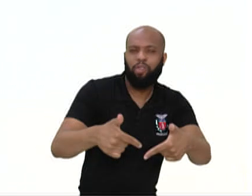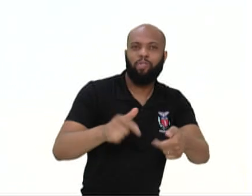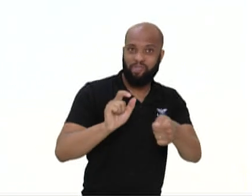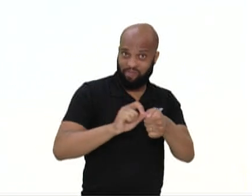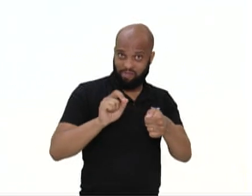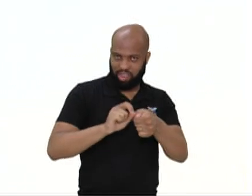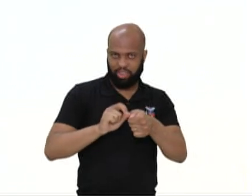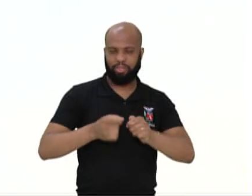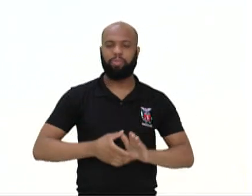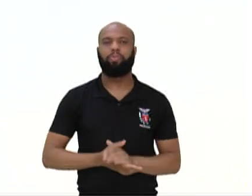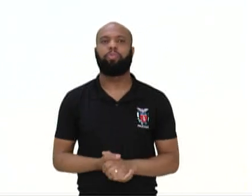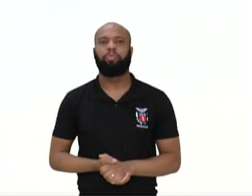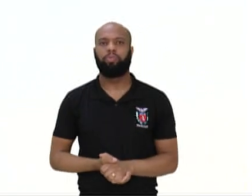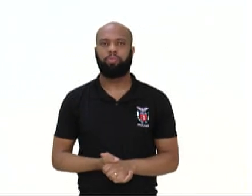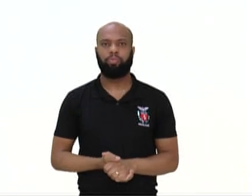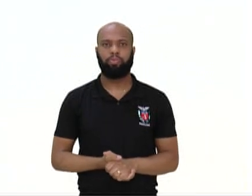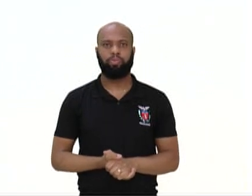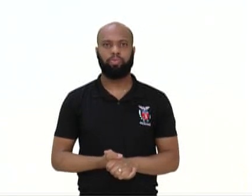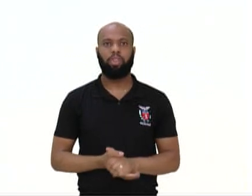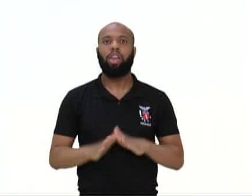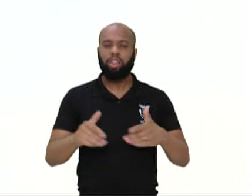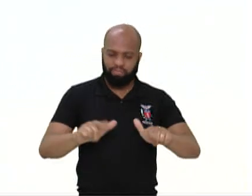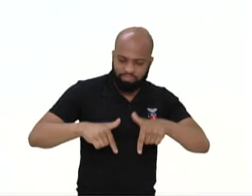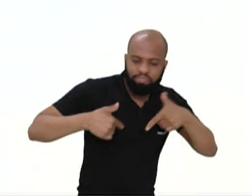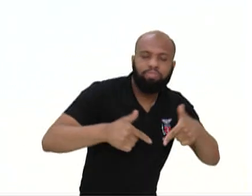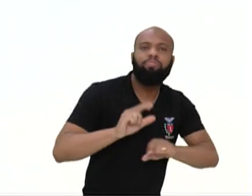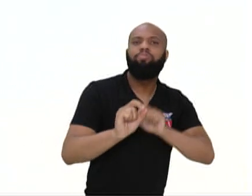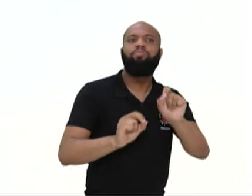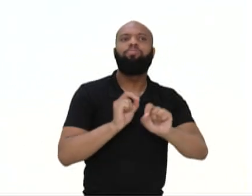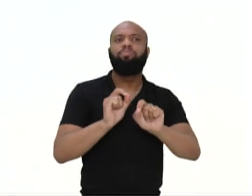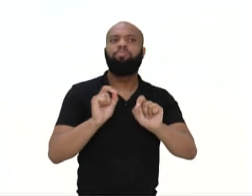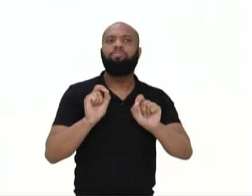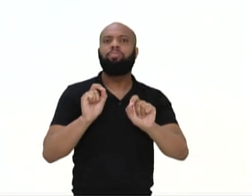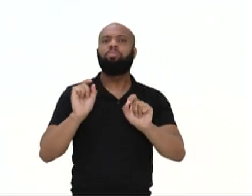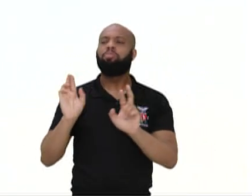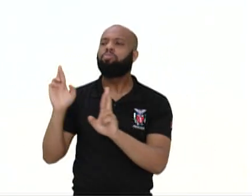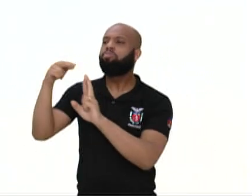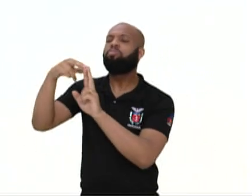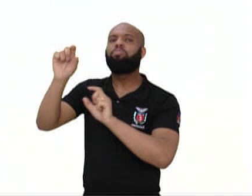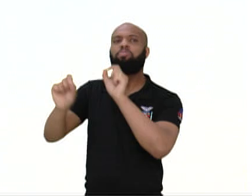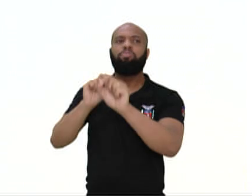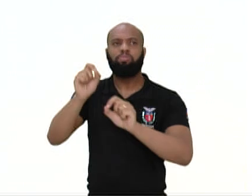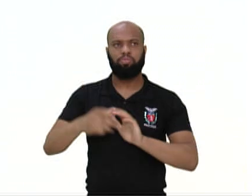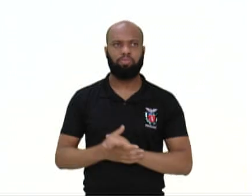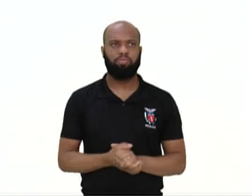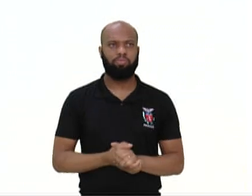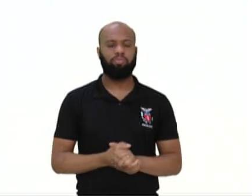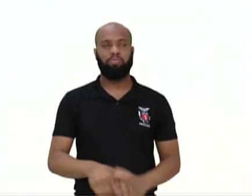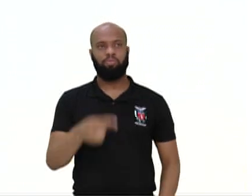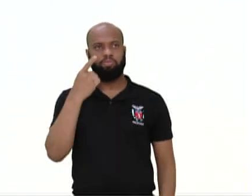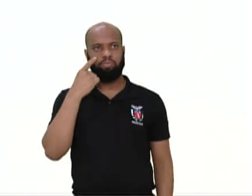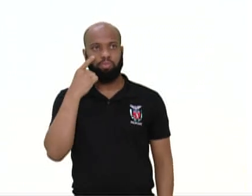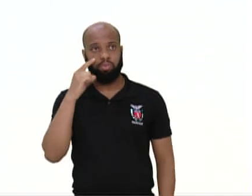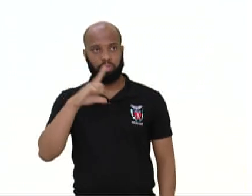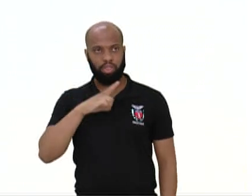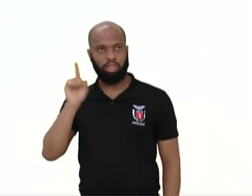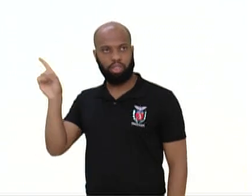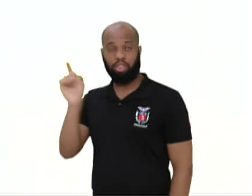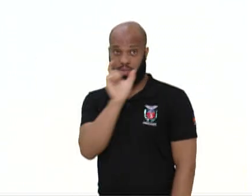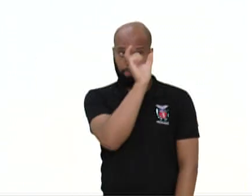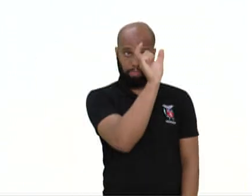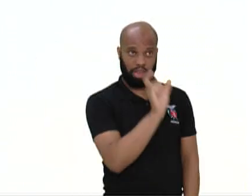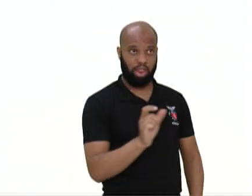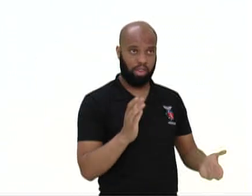ações do português. E essas ações se referem a um hecho dele. Então, assim, Nós vamos ter aqui